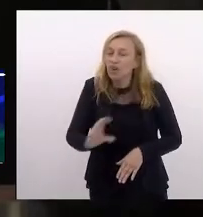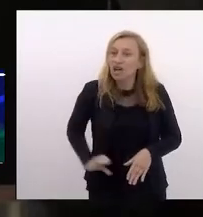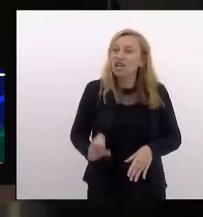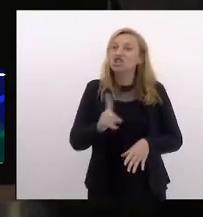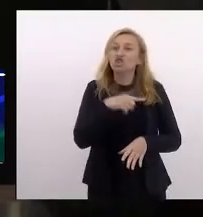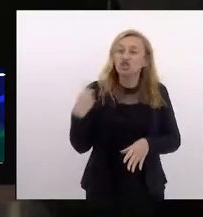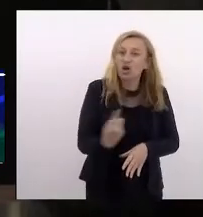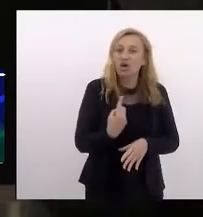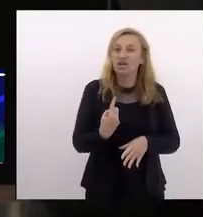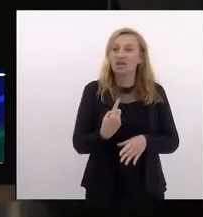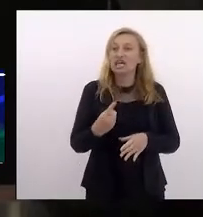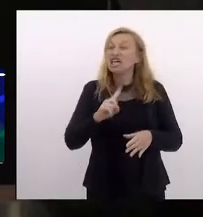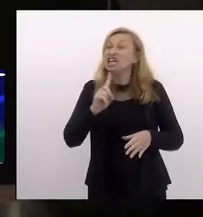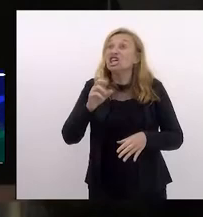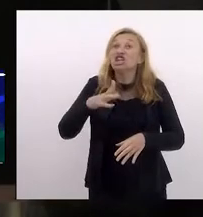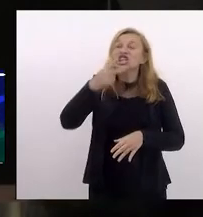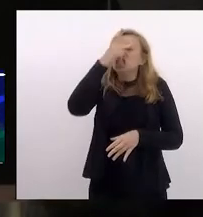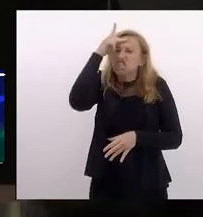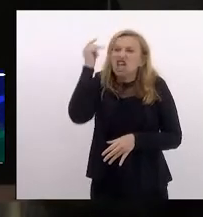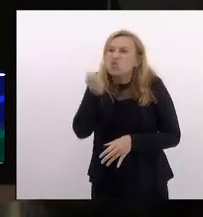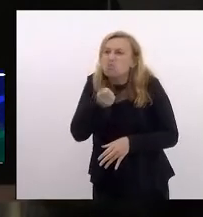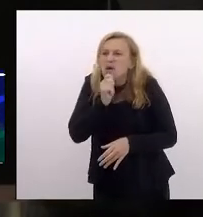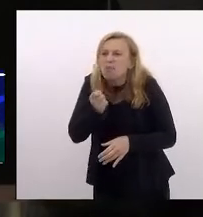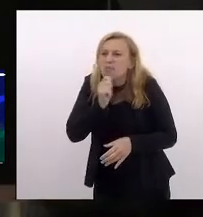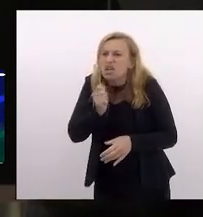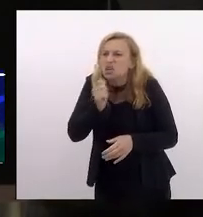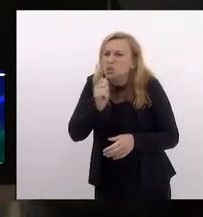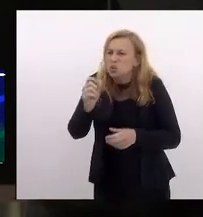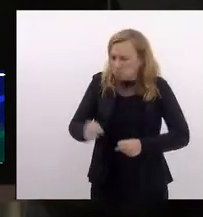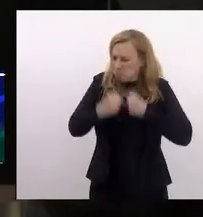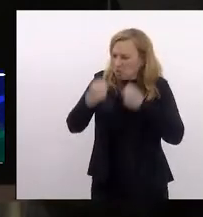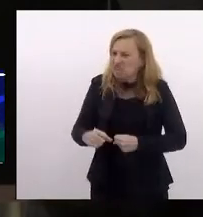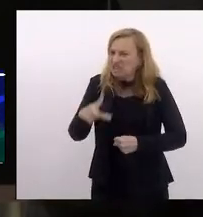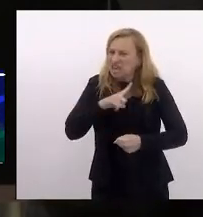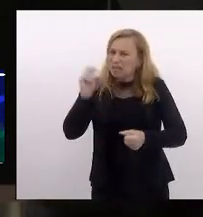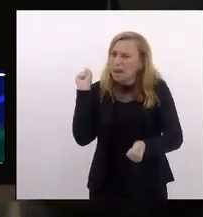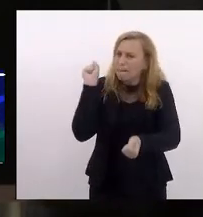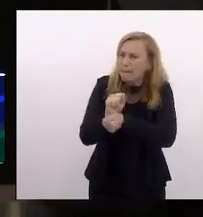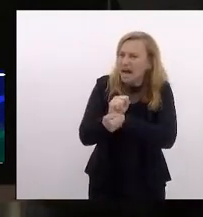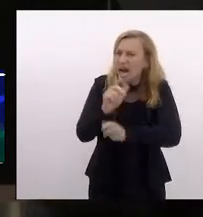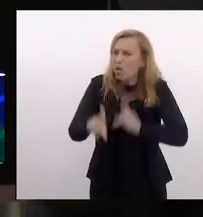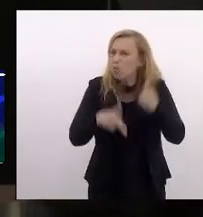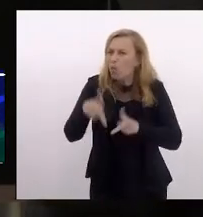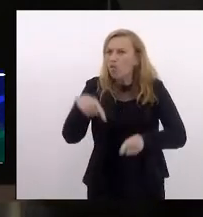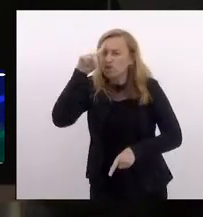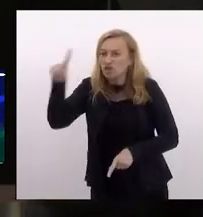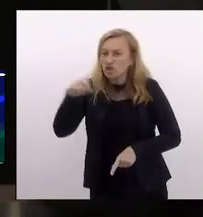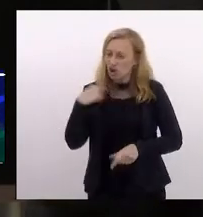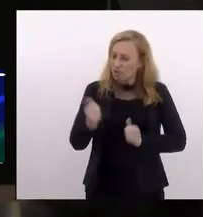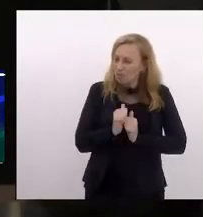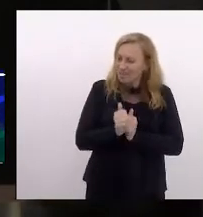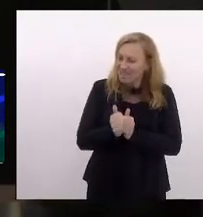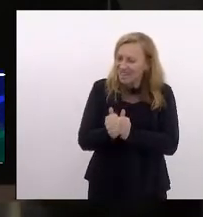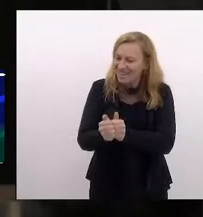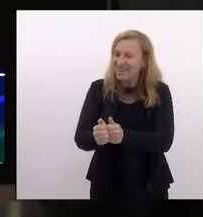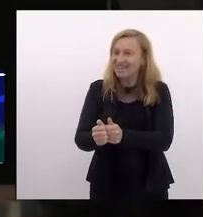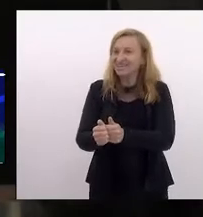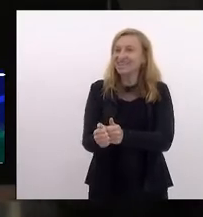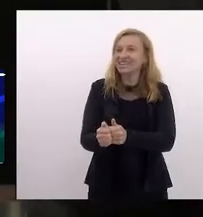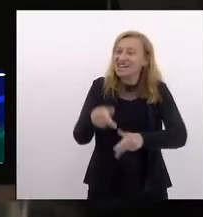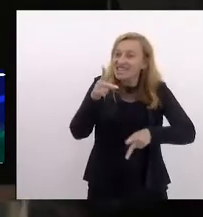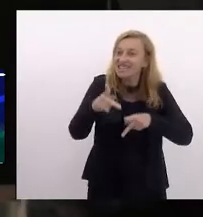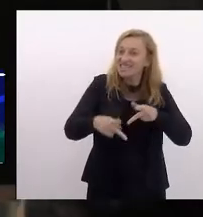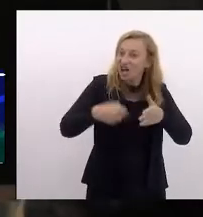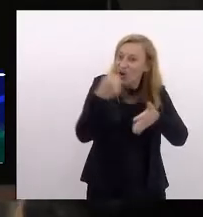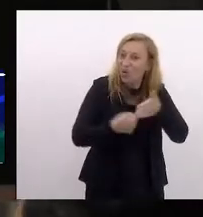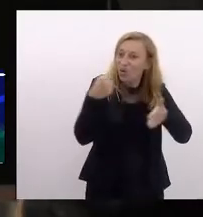evangelho ninguém para o Cristão desde já desde já nós vamos seguir firme nessa batalha Afinal